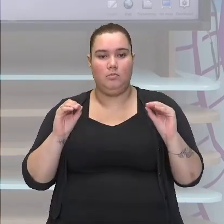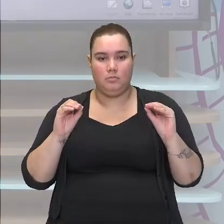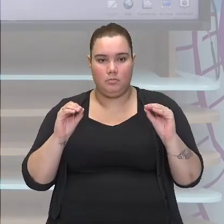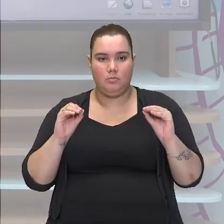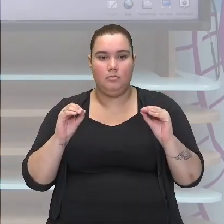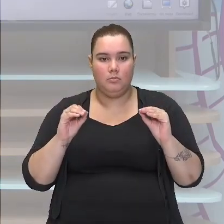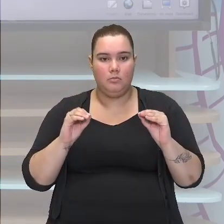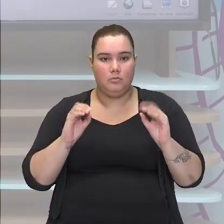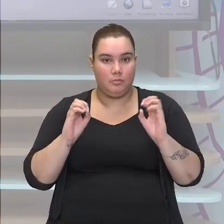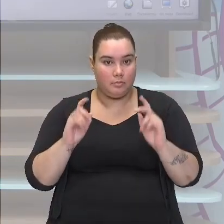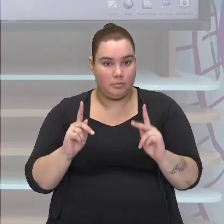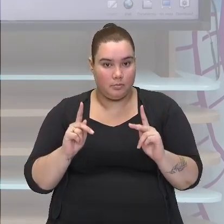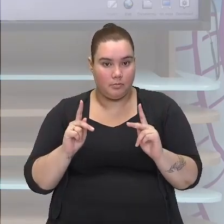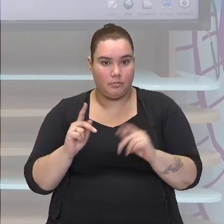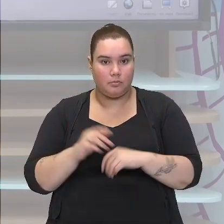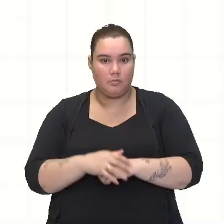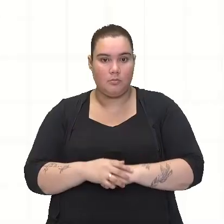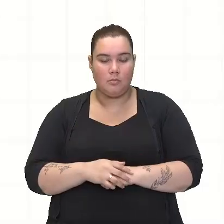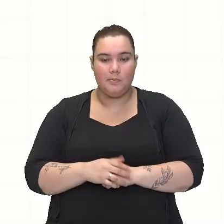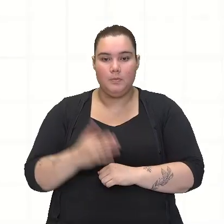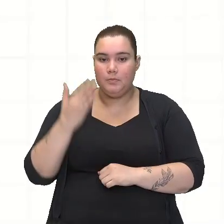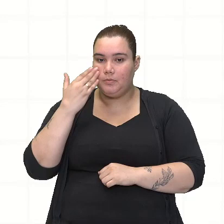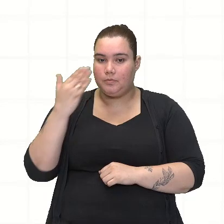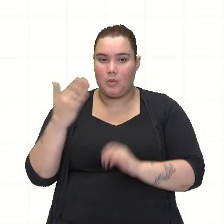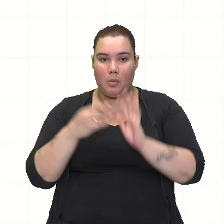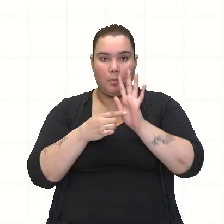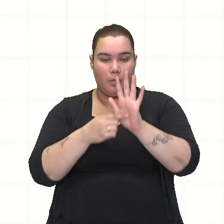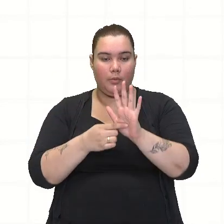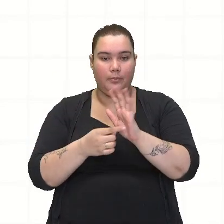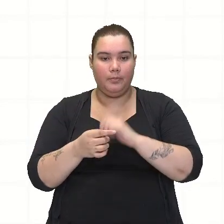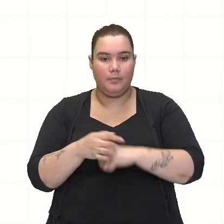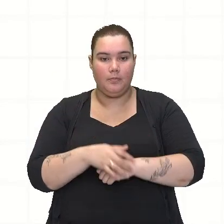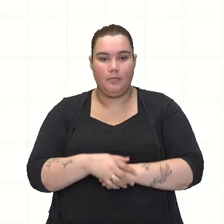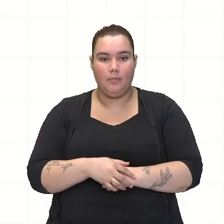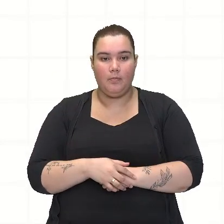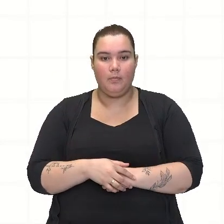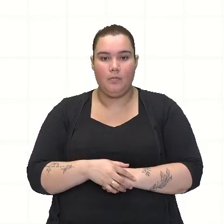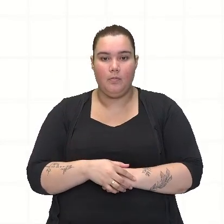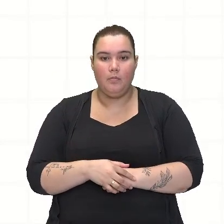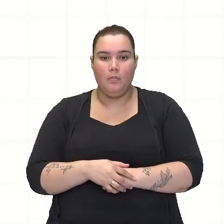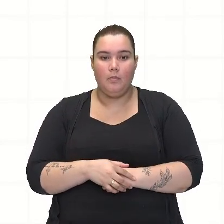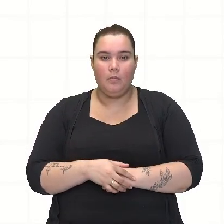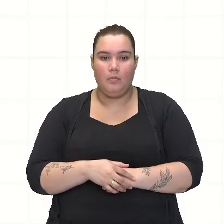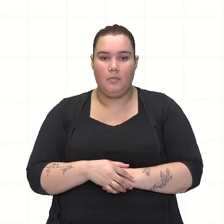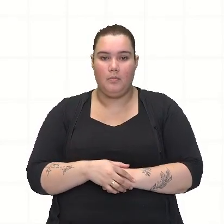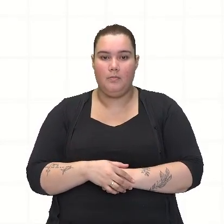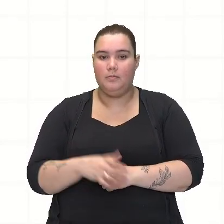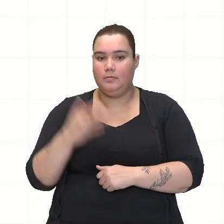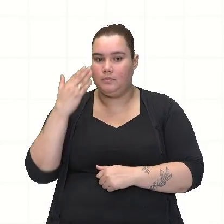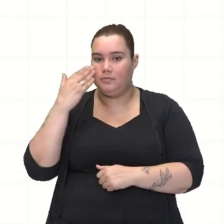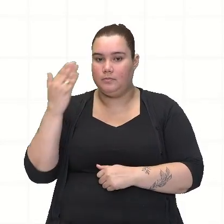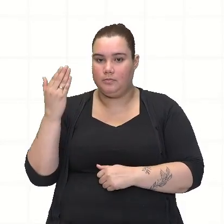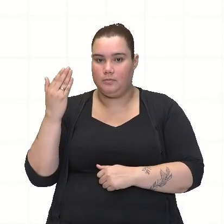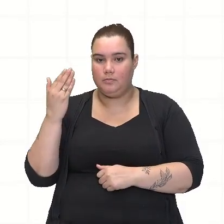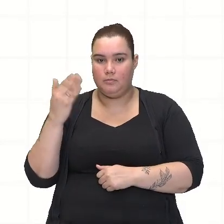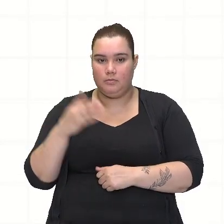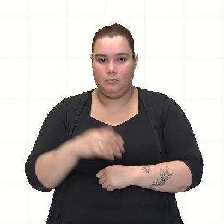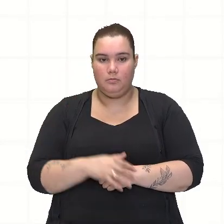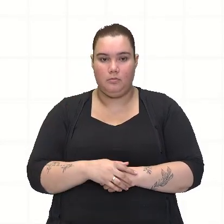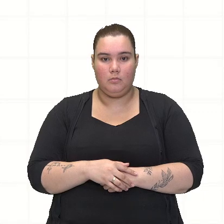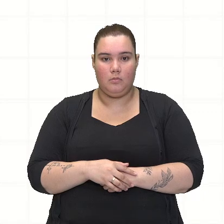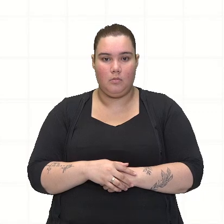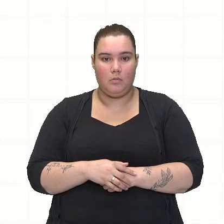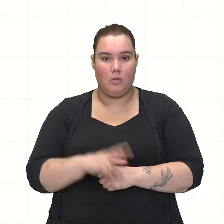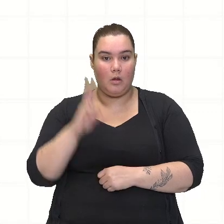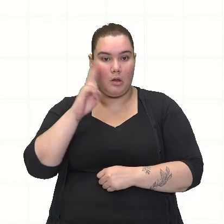tamanho e forma, beleza? Então, vamos ver como é que vai ficar isso aí, ó. Tá aqui, olha. Olha só onde é que estava